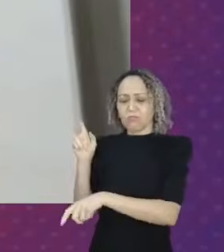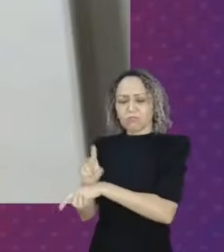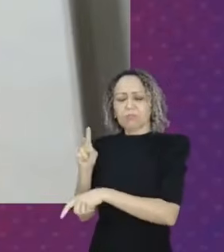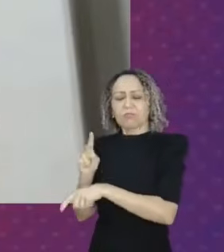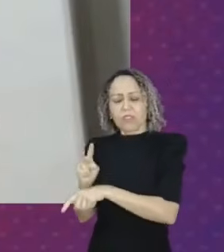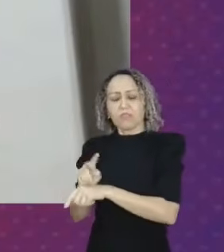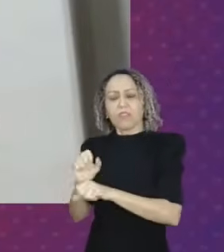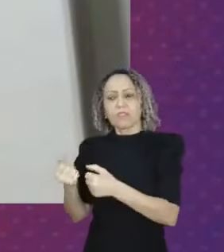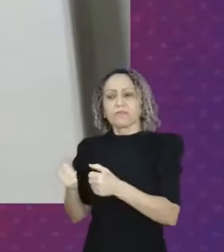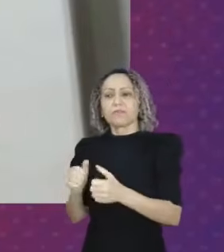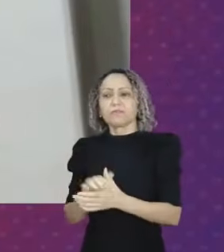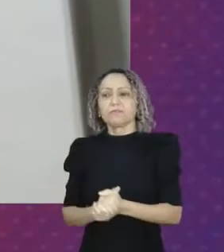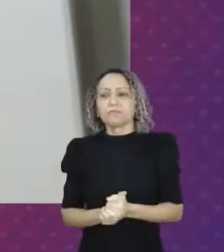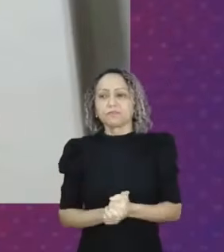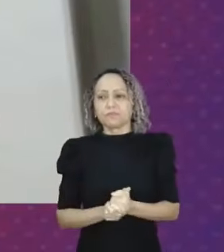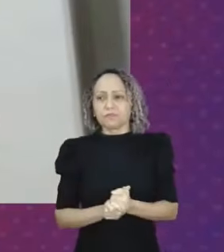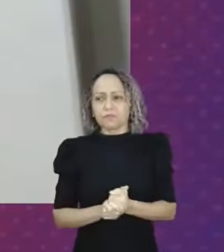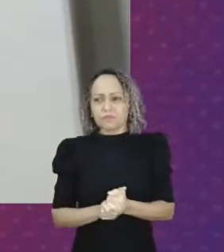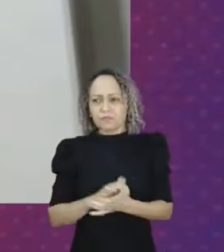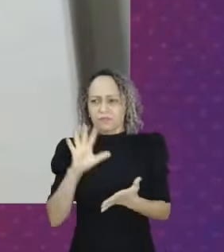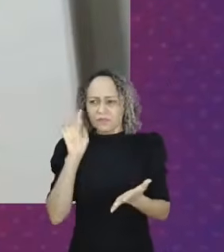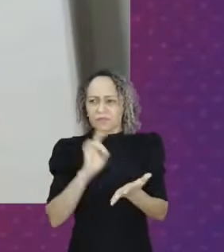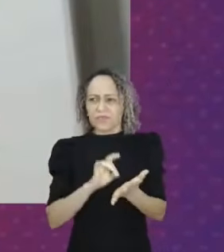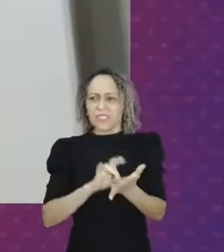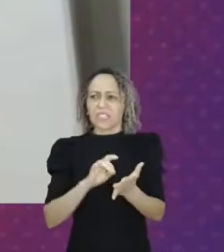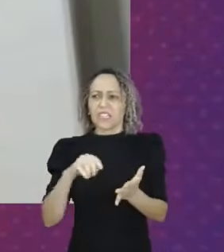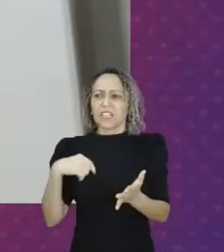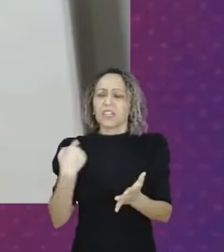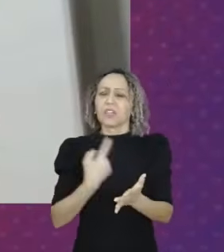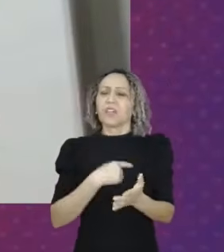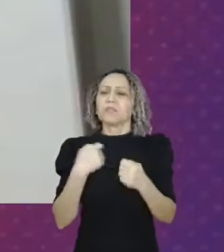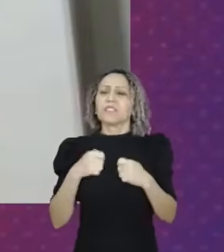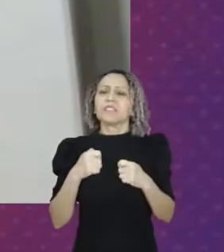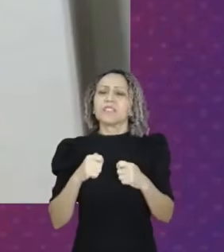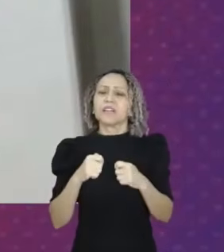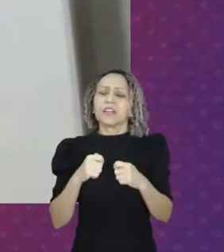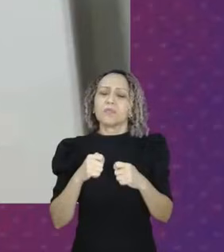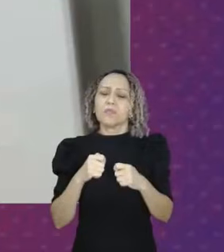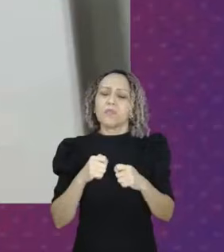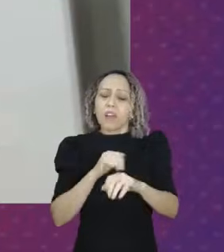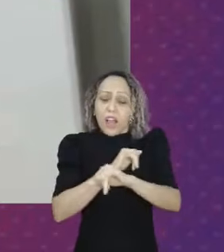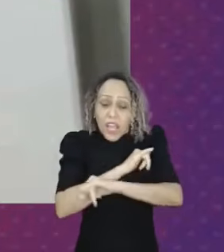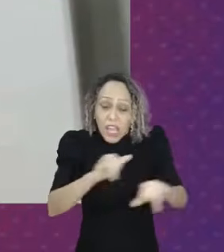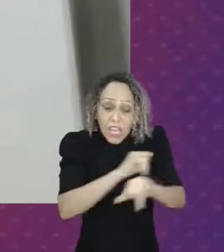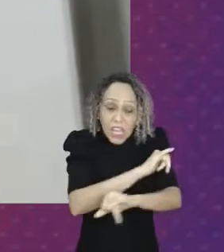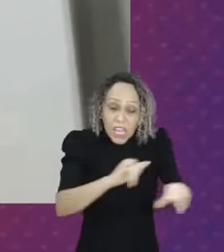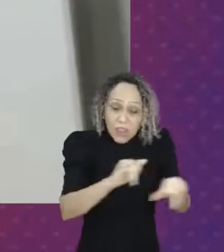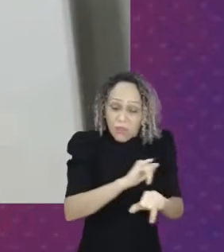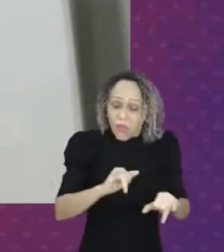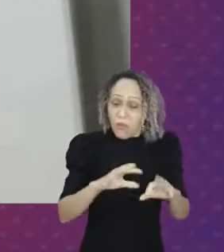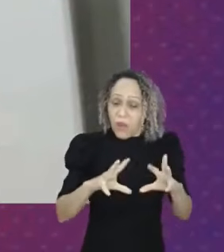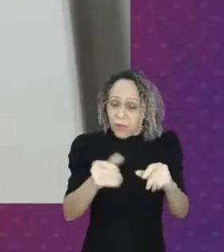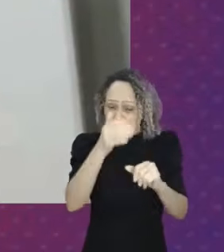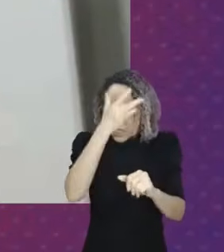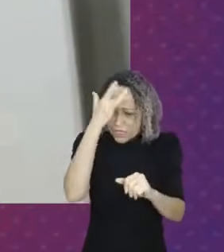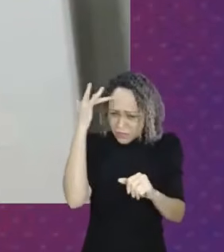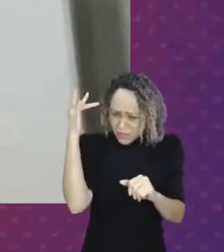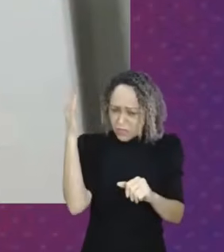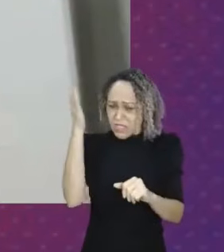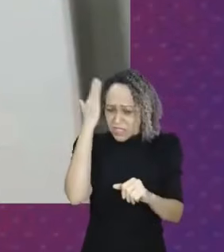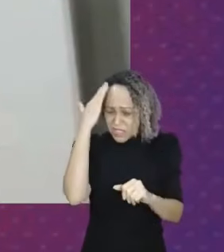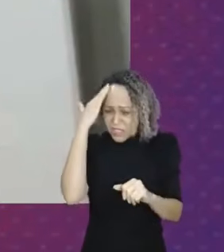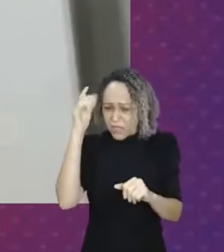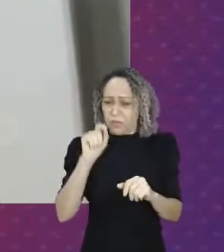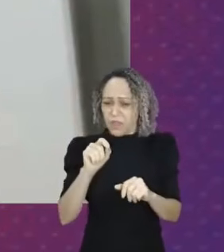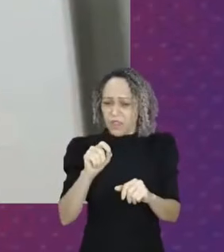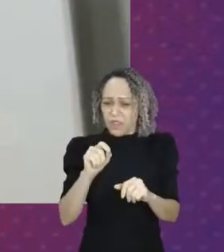quem defende você é o PT. De fato, nós precisamos levar para as pessoas essa informação, porque nós sabemos que na prática nós defendemos a população mais pobre